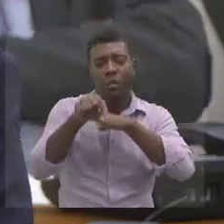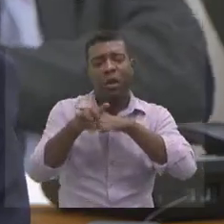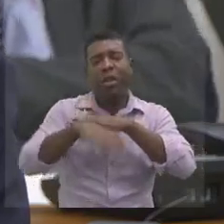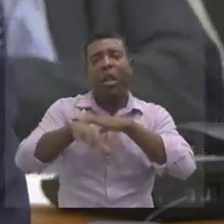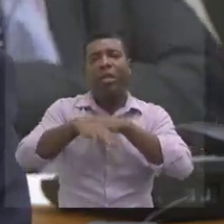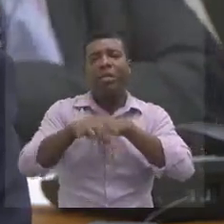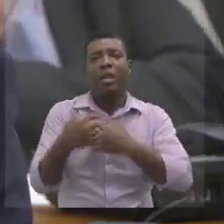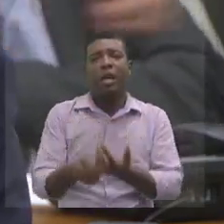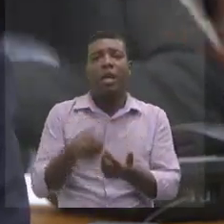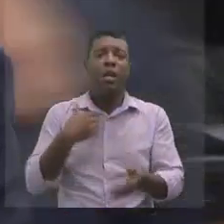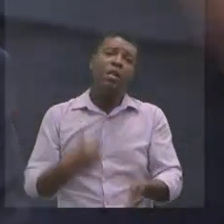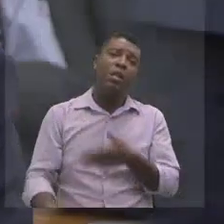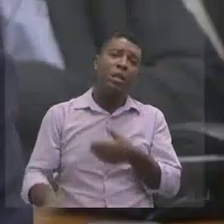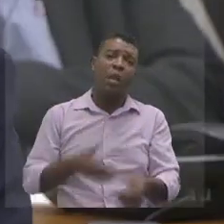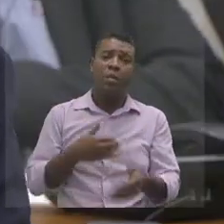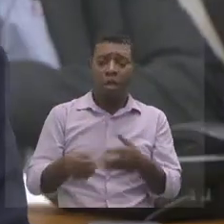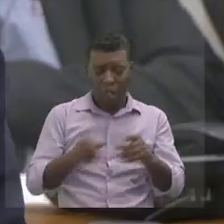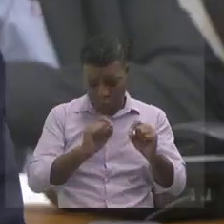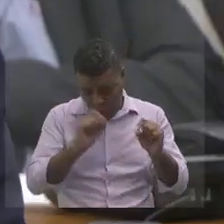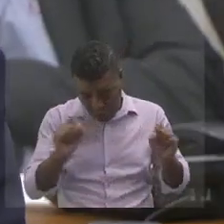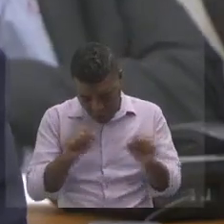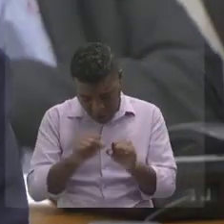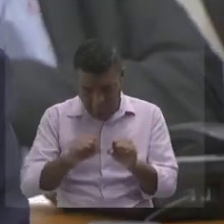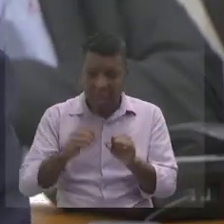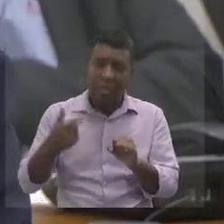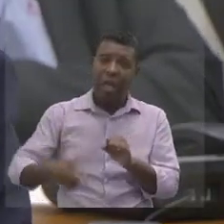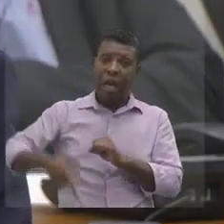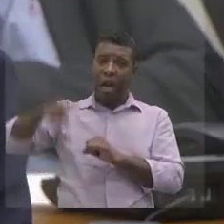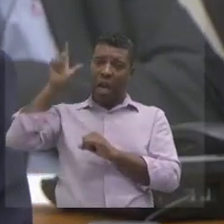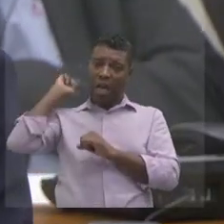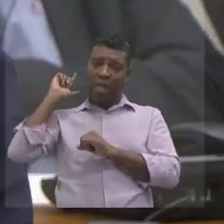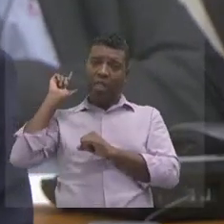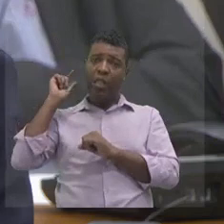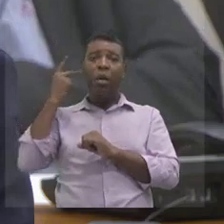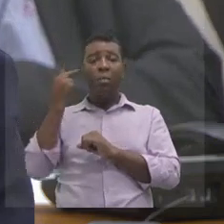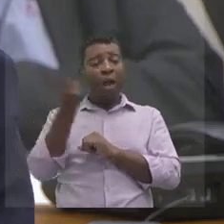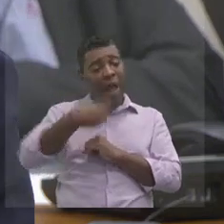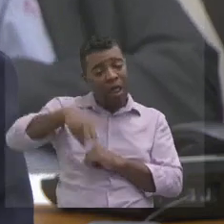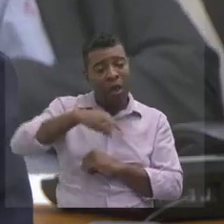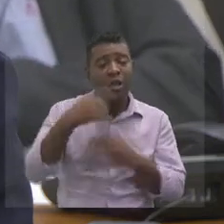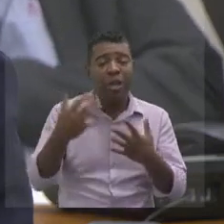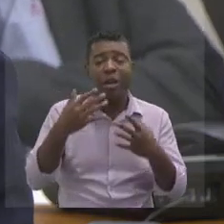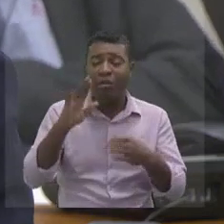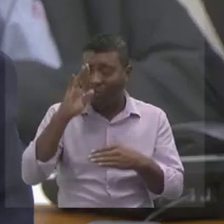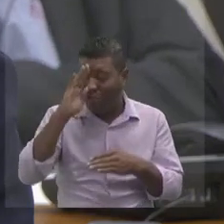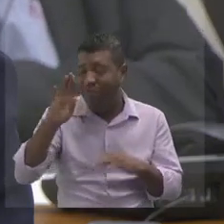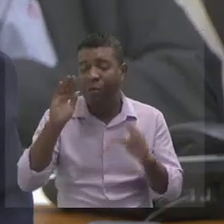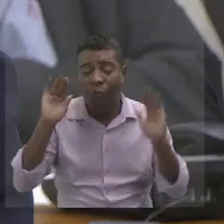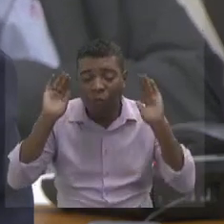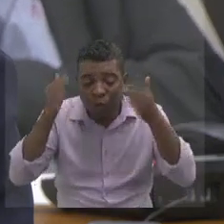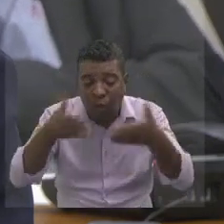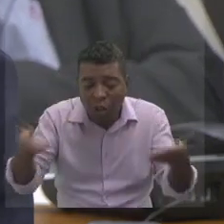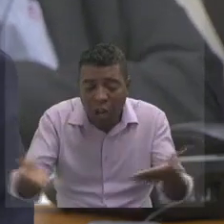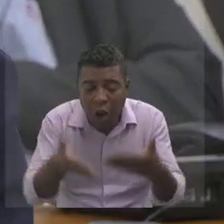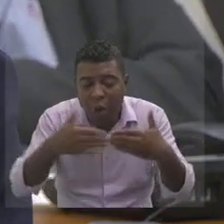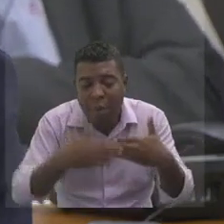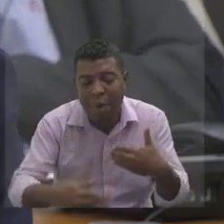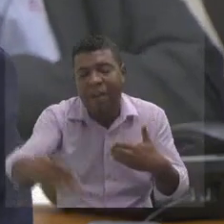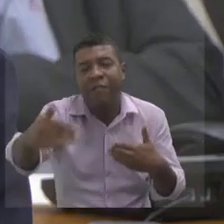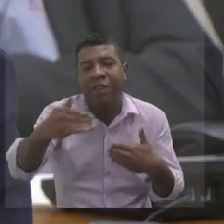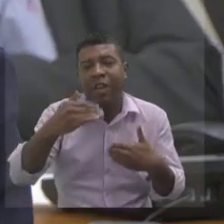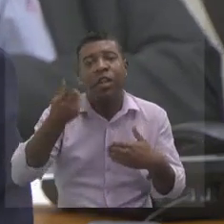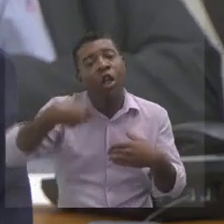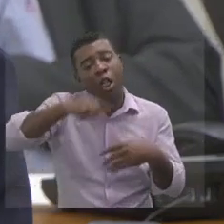no governo anterior o que importa de fato para os mineiros e mineiros é daqui em diante né Cristiano nós precisamos de juntos tratar